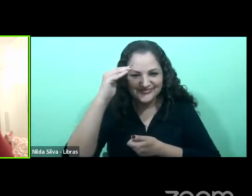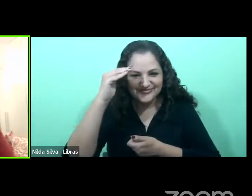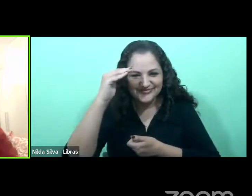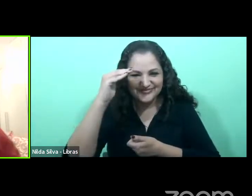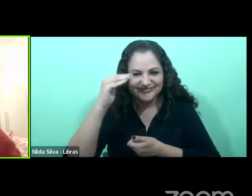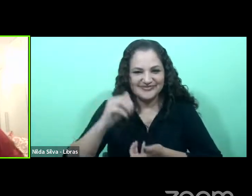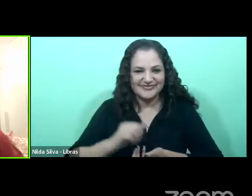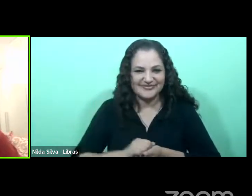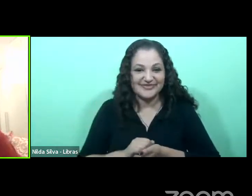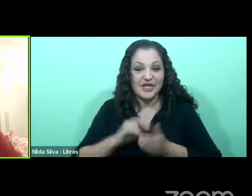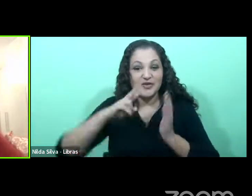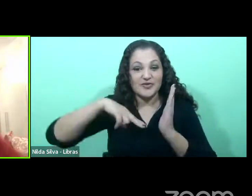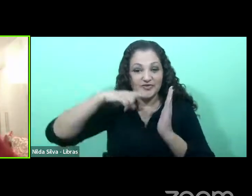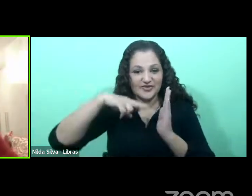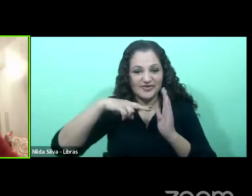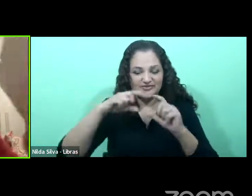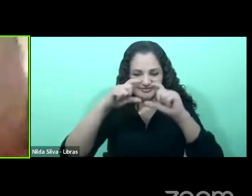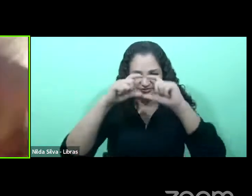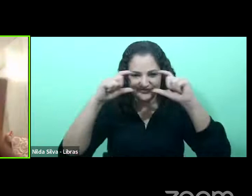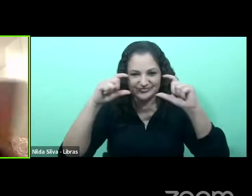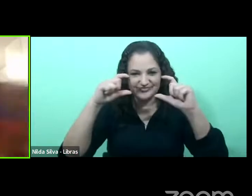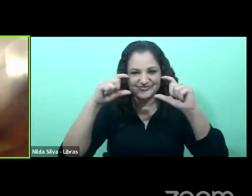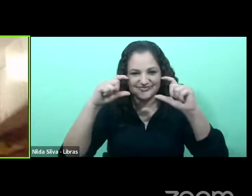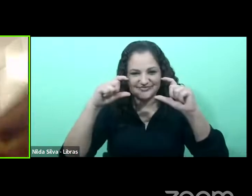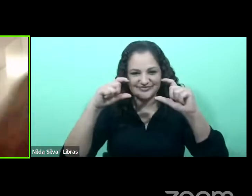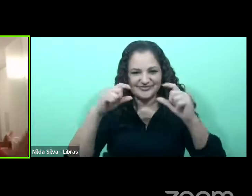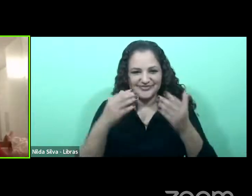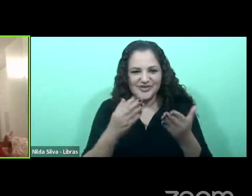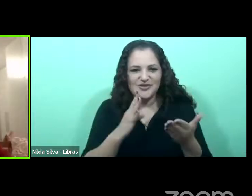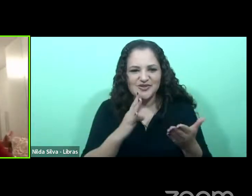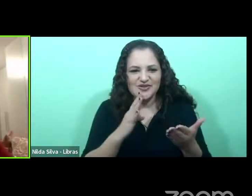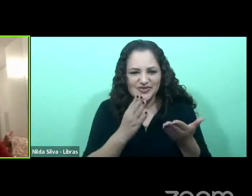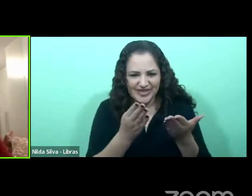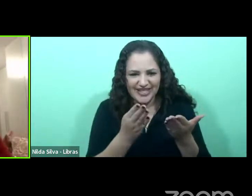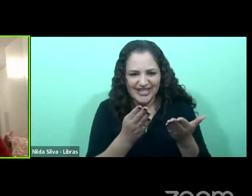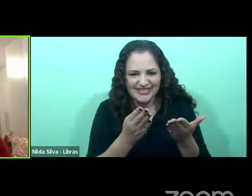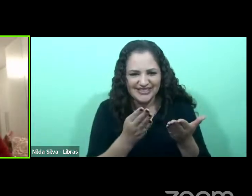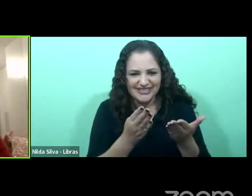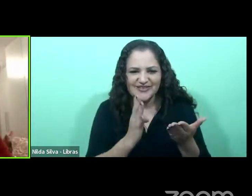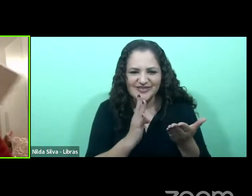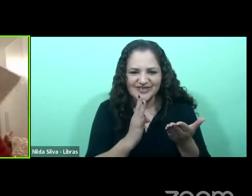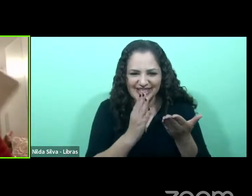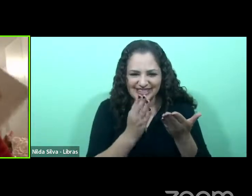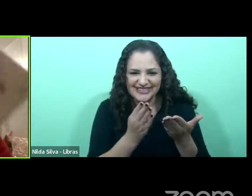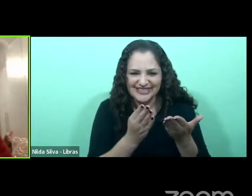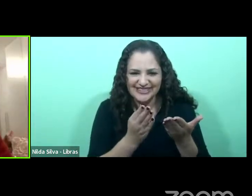E aí eu vou ler um trecho aqui desse vinil. Vocês conhecem esse vinil, né, gente?